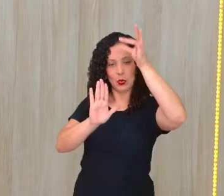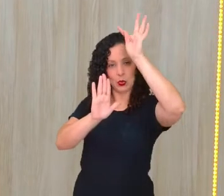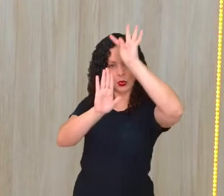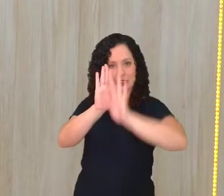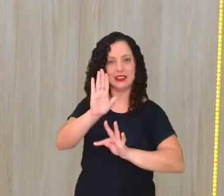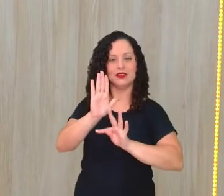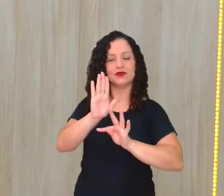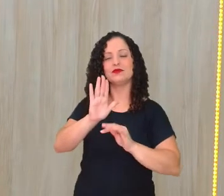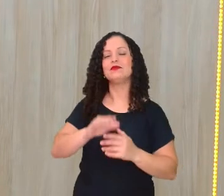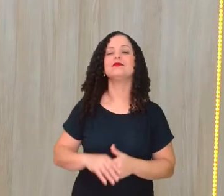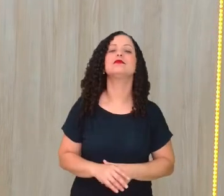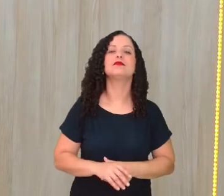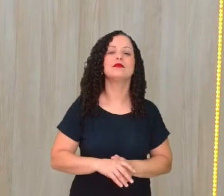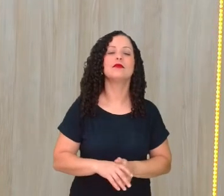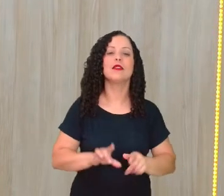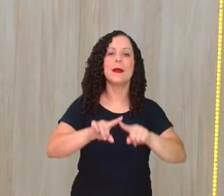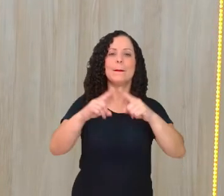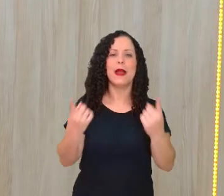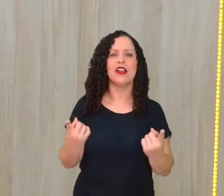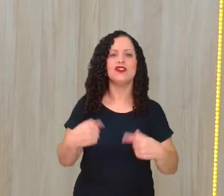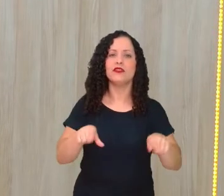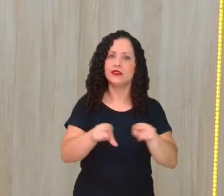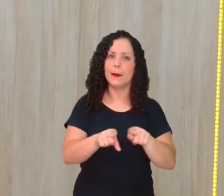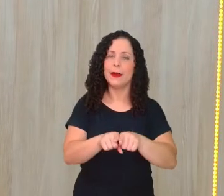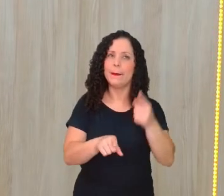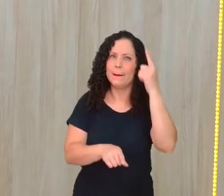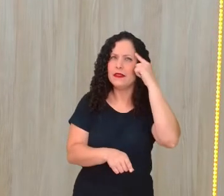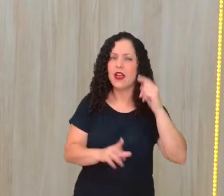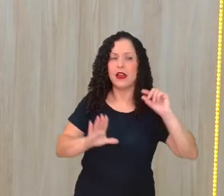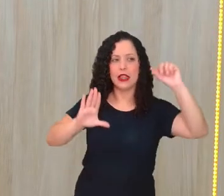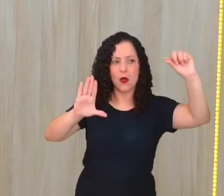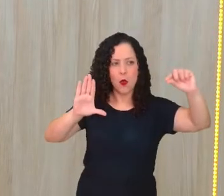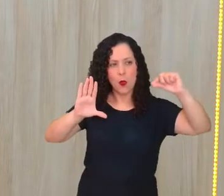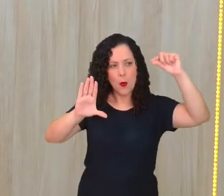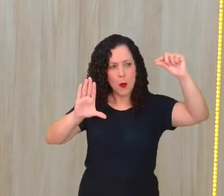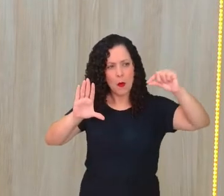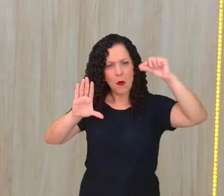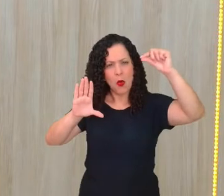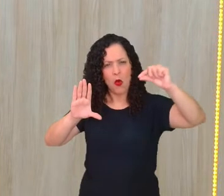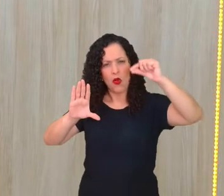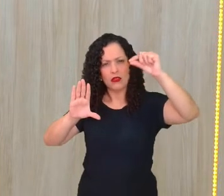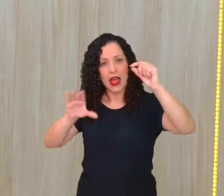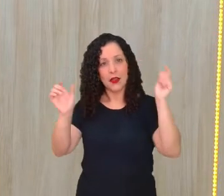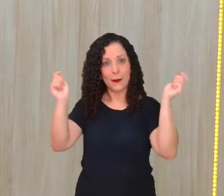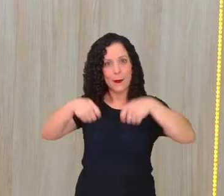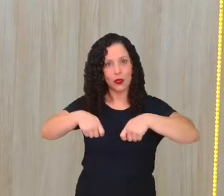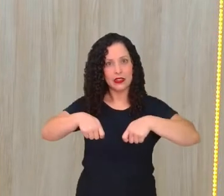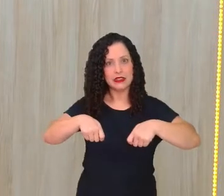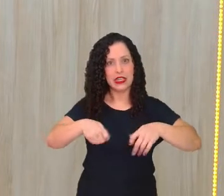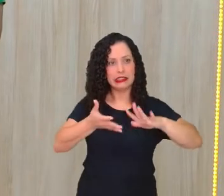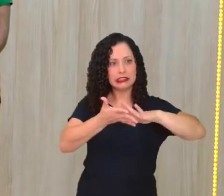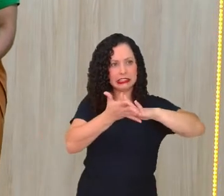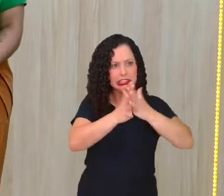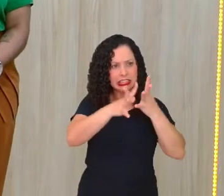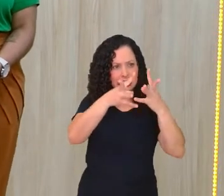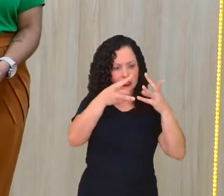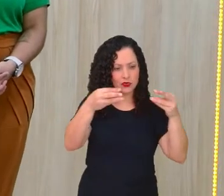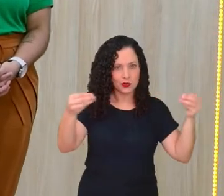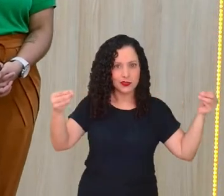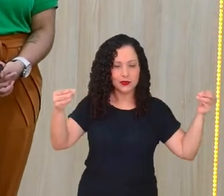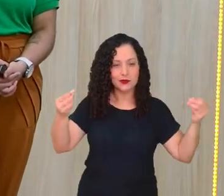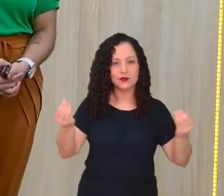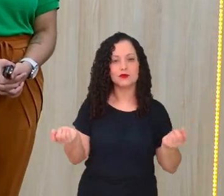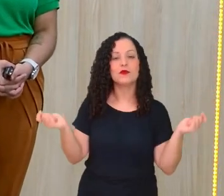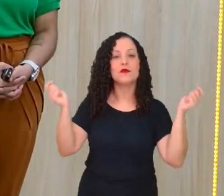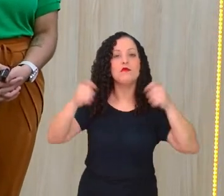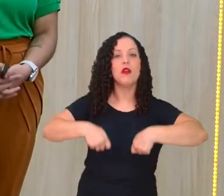pensar que o bordado é uma coisa que pode ser desfeita, né? Então, a gente tem, de repente, a possibilidade de que essa